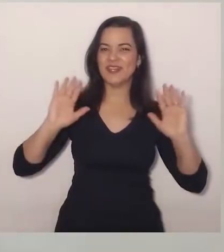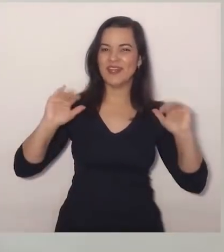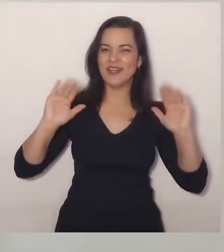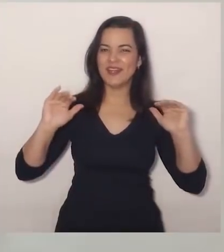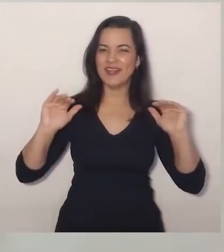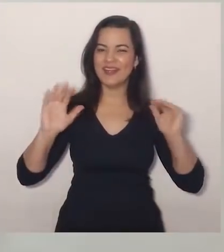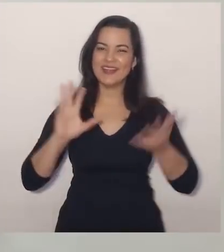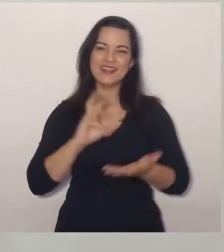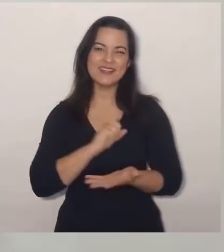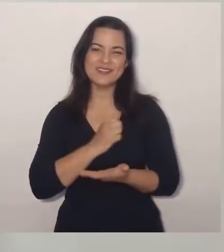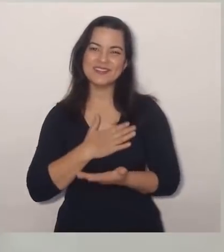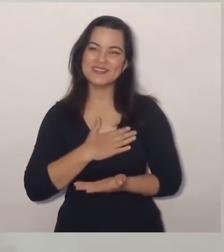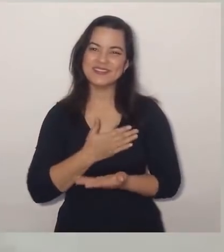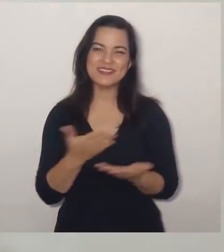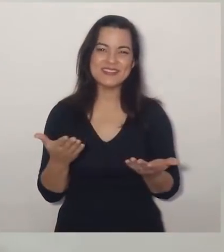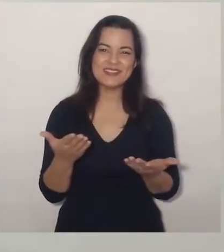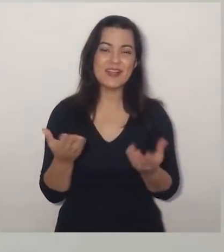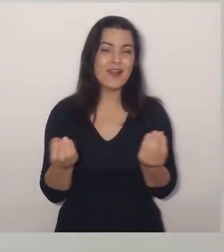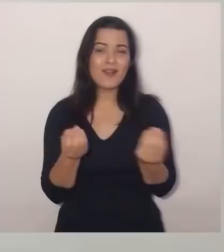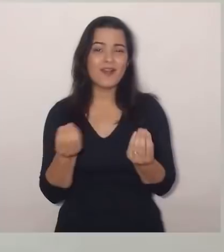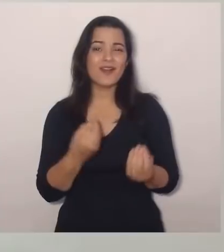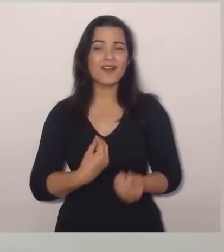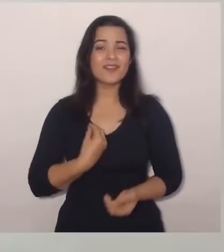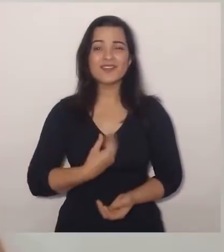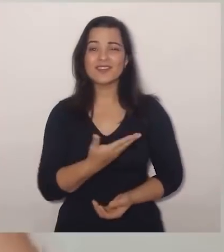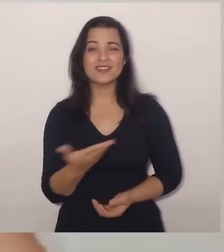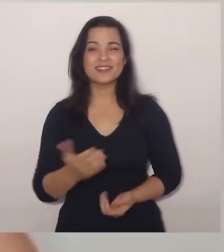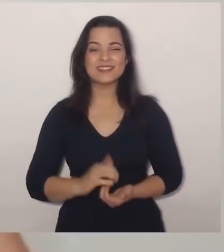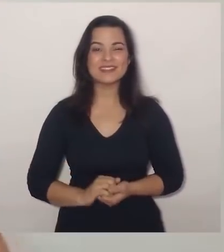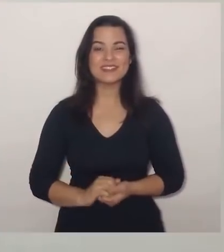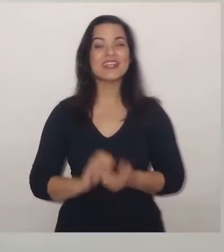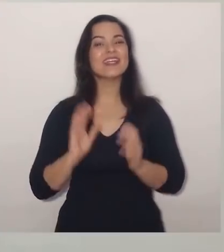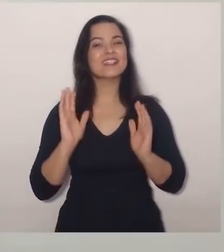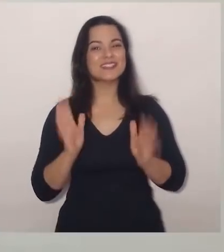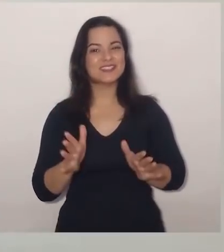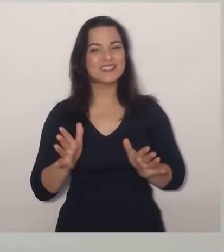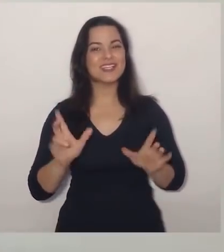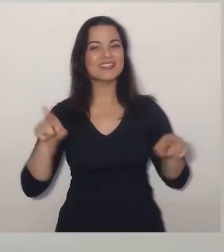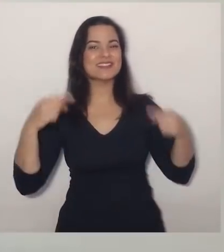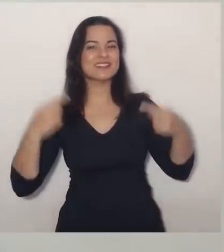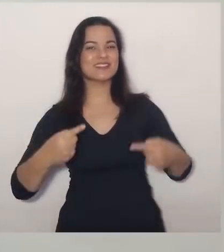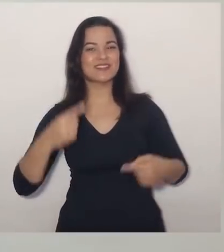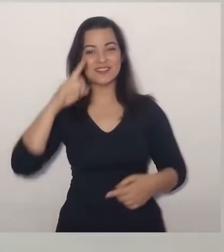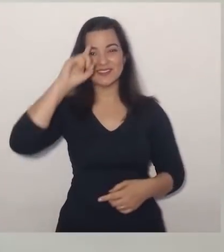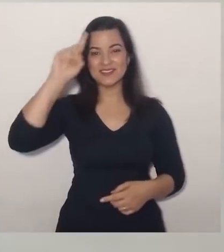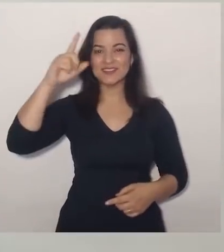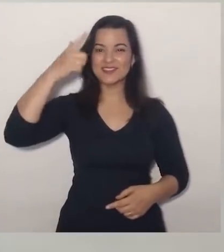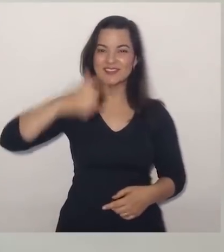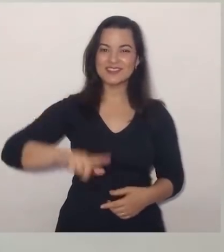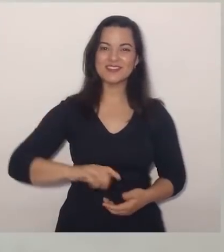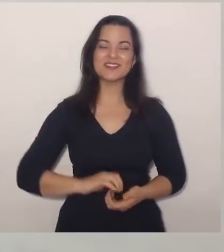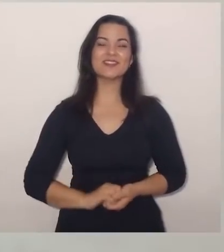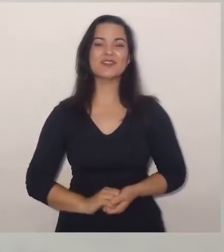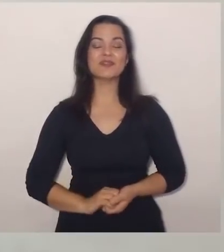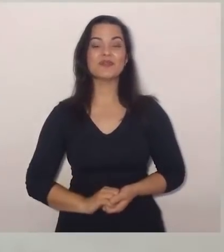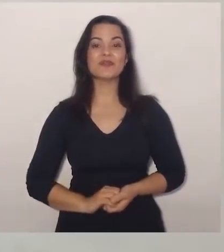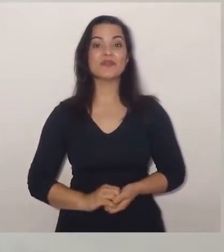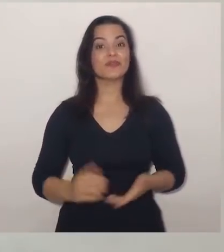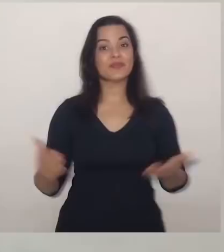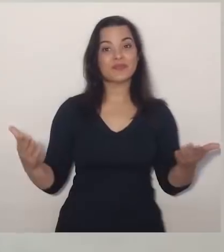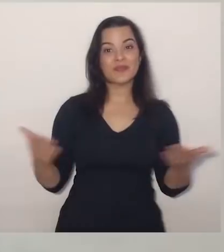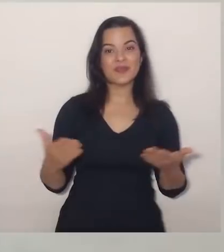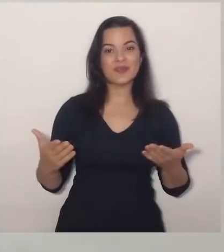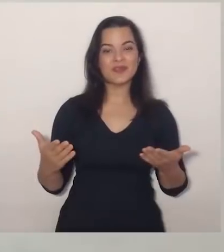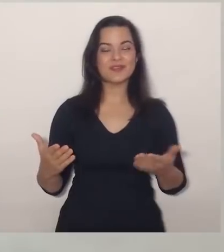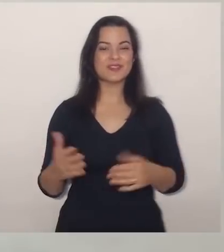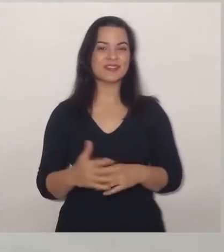Olá, meus amores! Como vocês estão? Chegamos no nosso desafio do dia e hoje eu